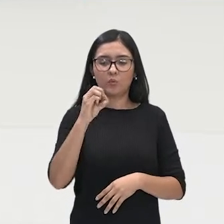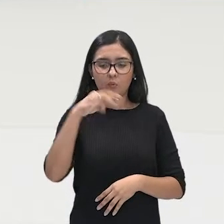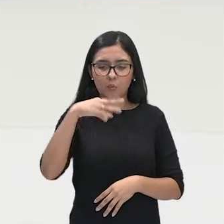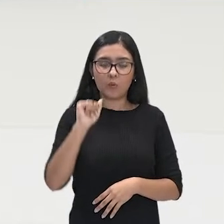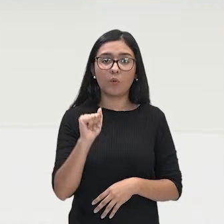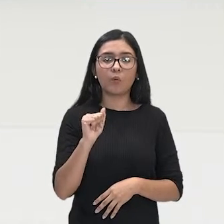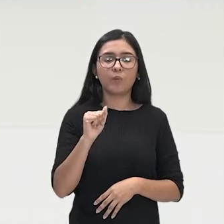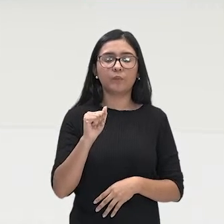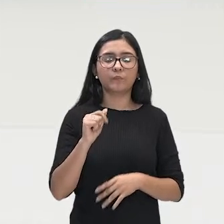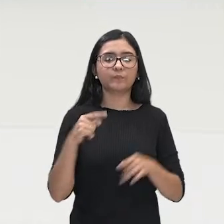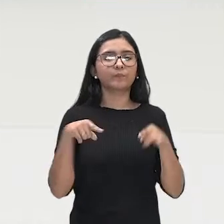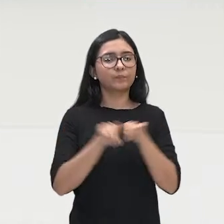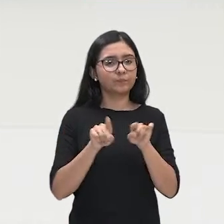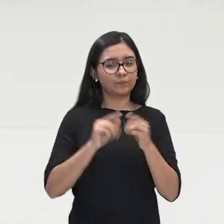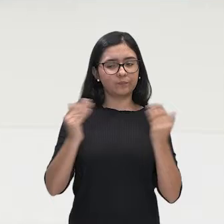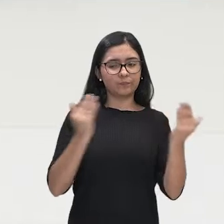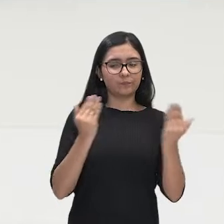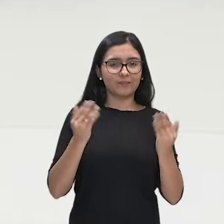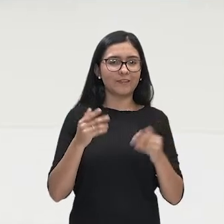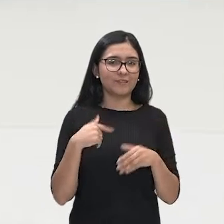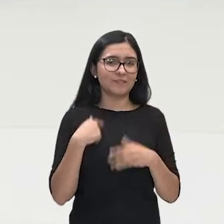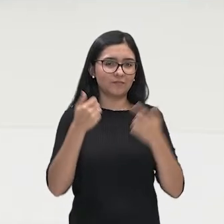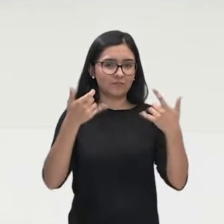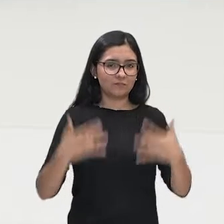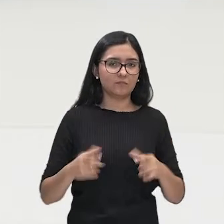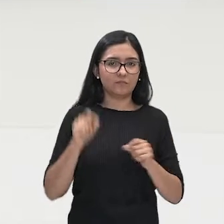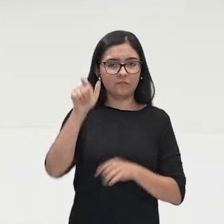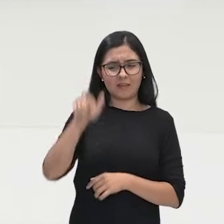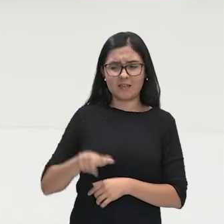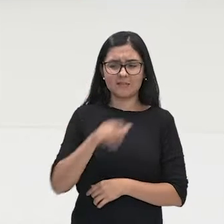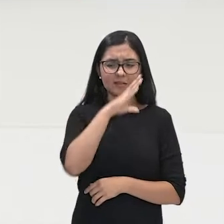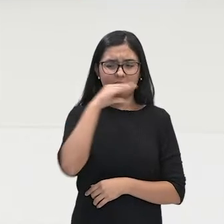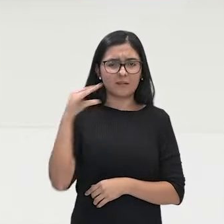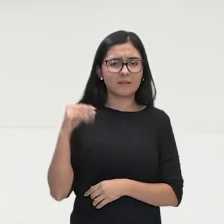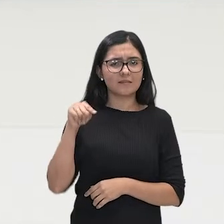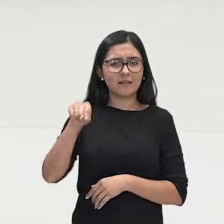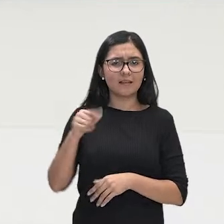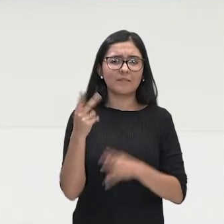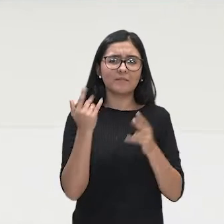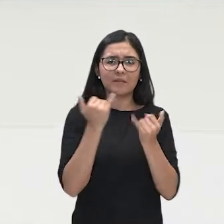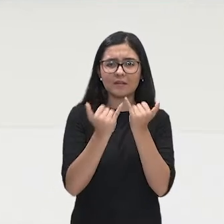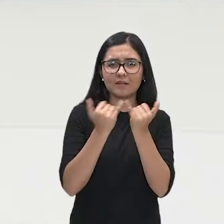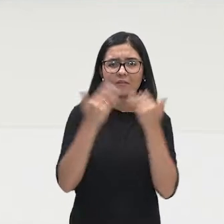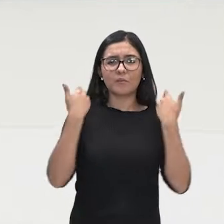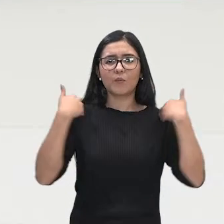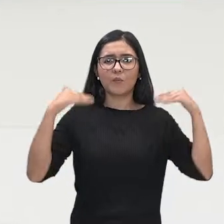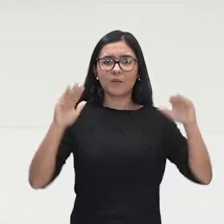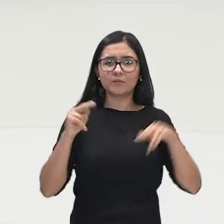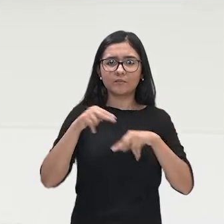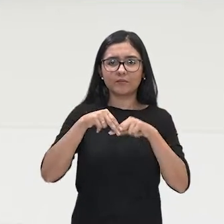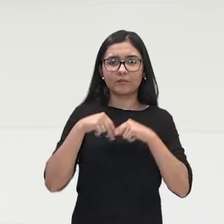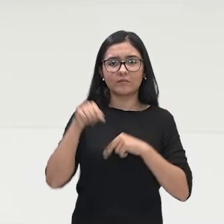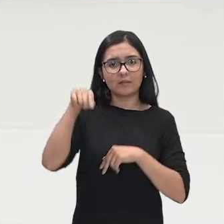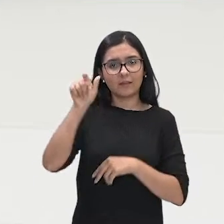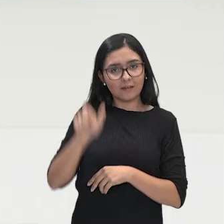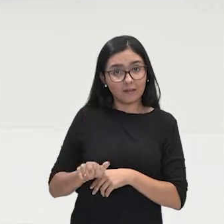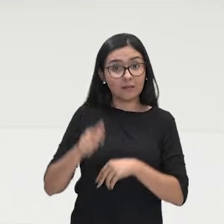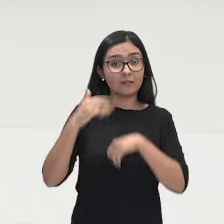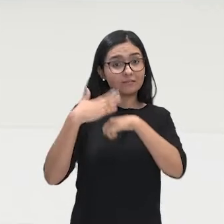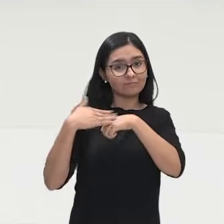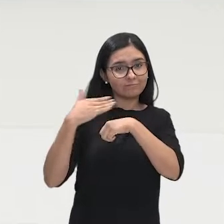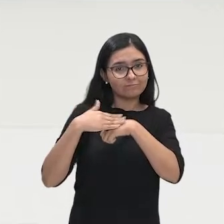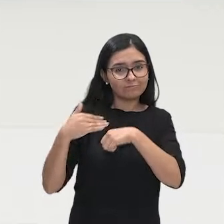fala muito, olha, essa criança é um anjo, porque ela é muito delicada, ela é doce, né? Então, isso é